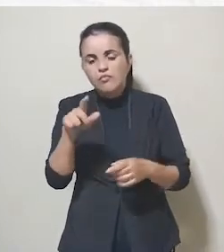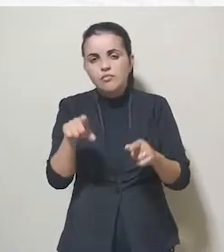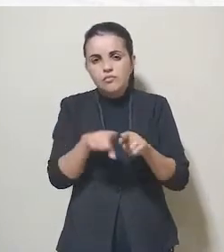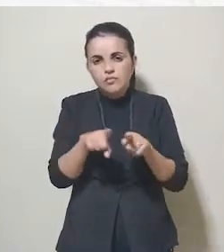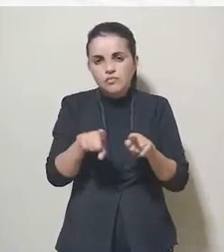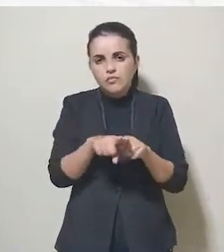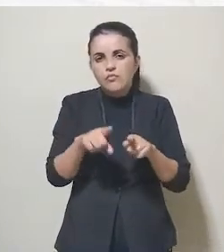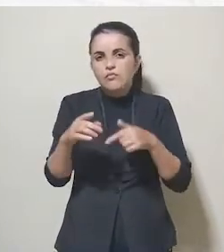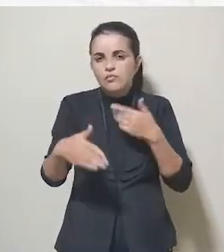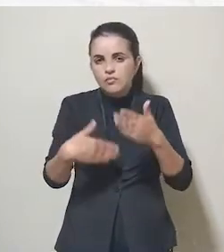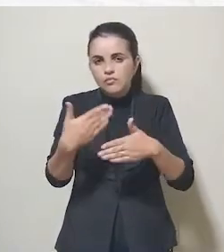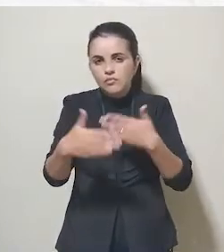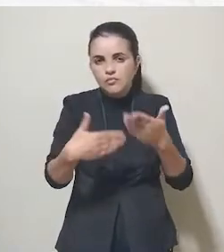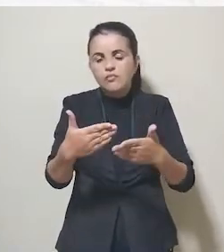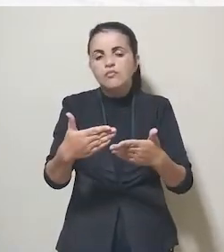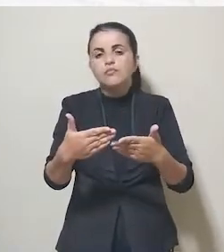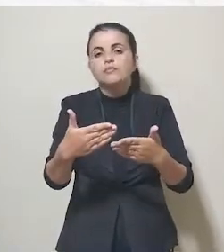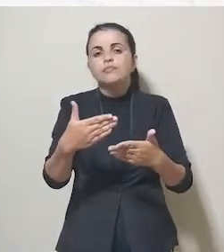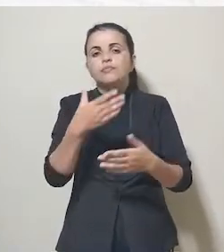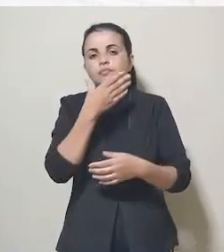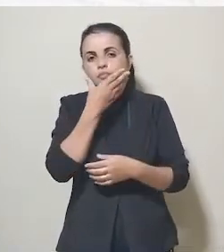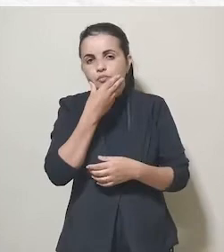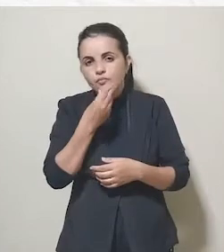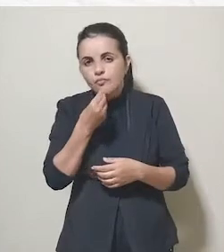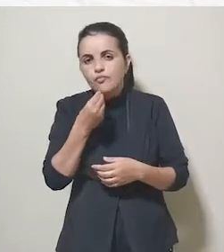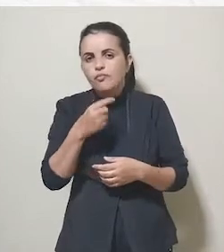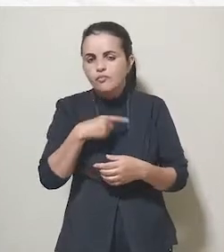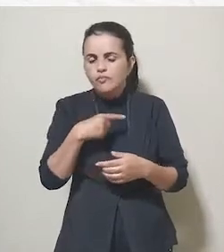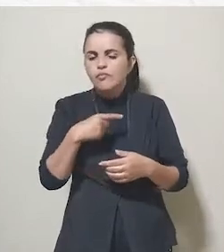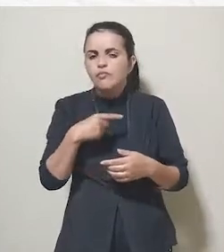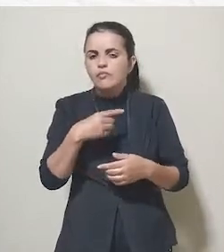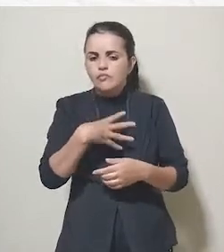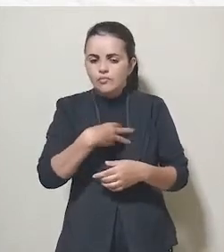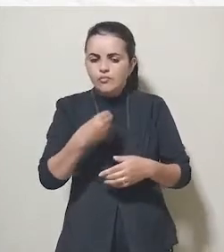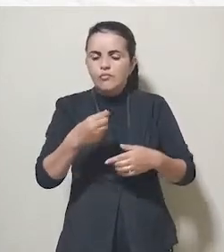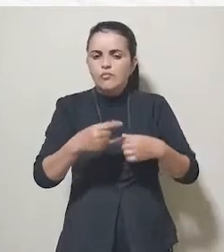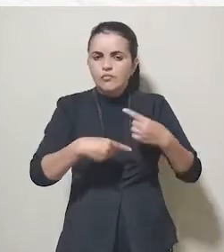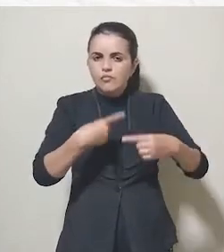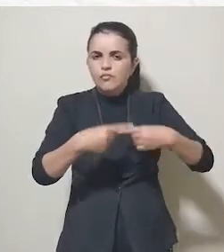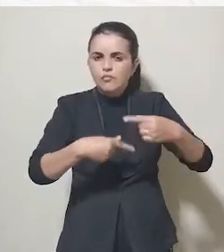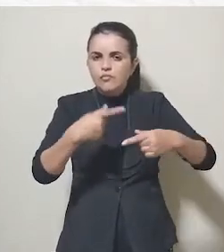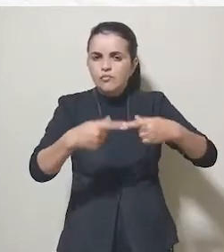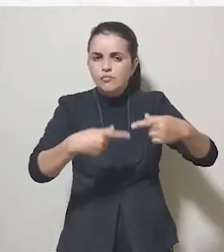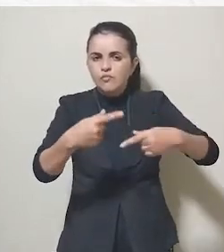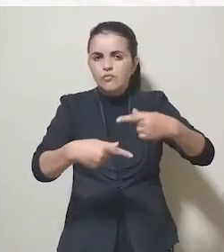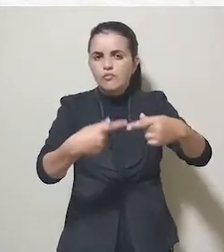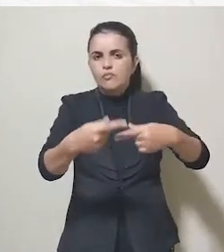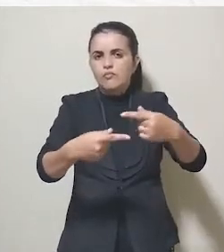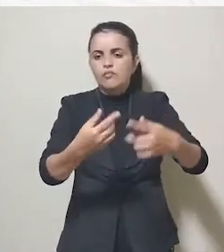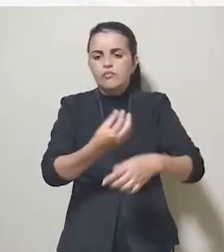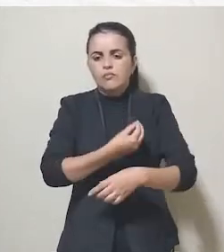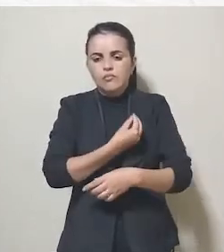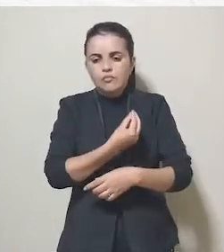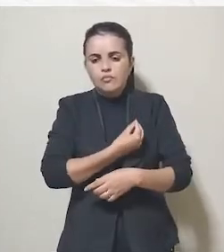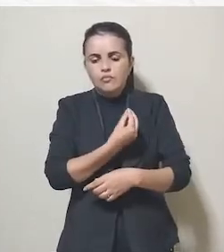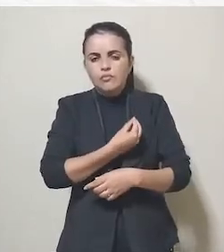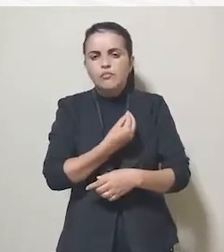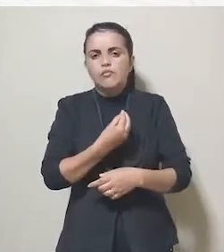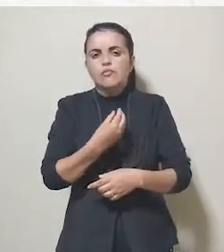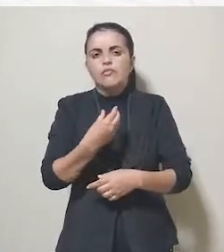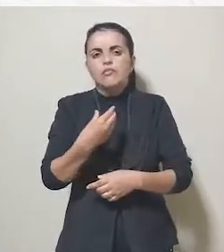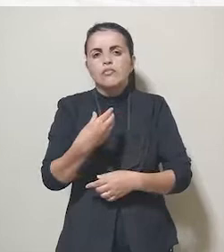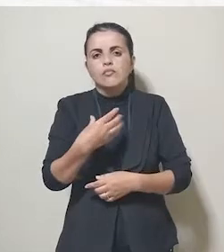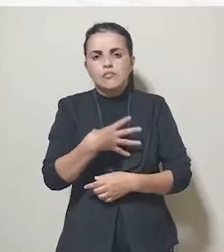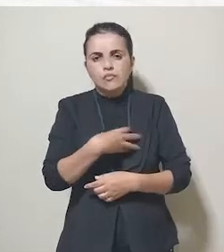a espécie humana, tal como todas as outras espécies, assegura a continuidade da vida através da reprodução. A